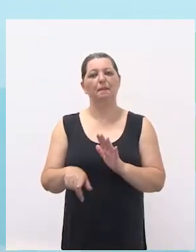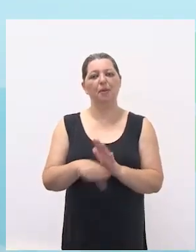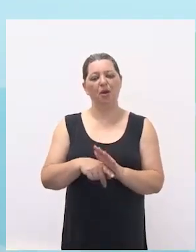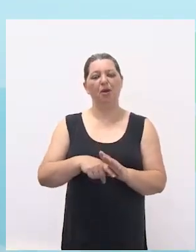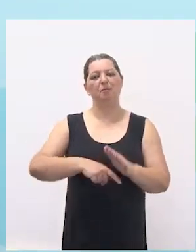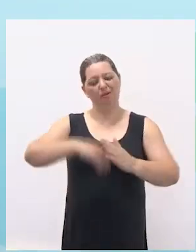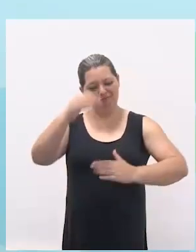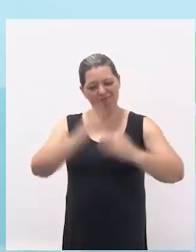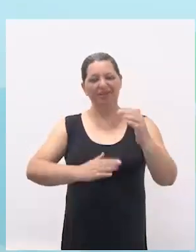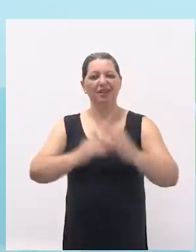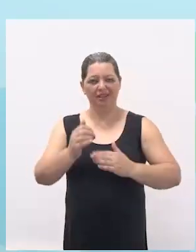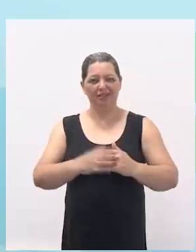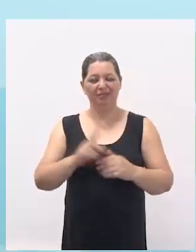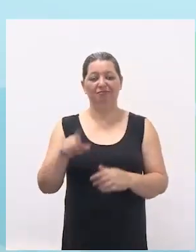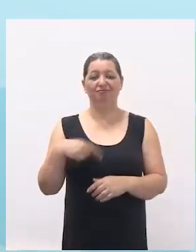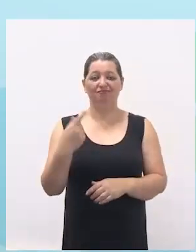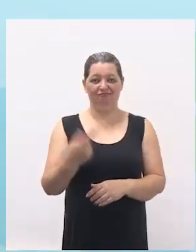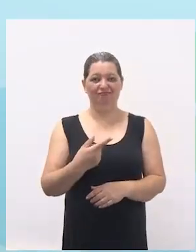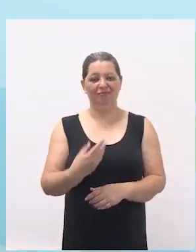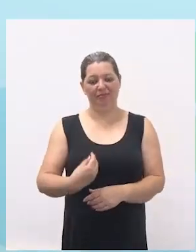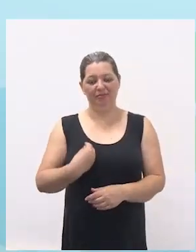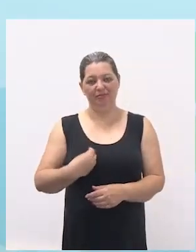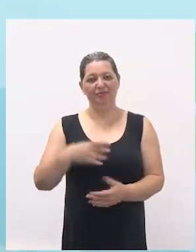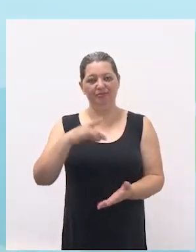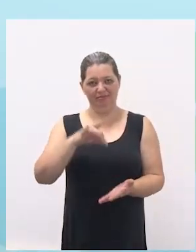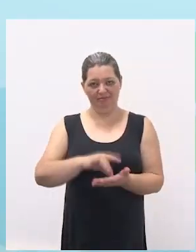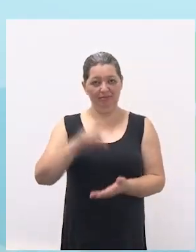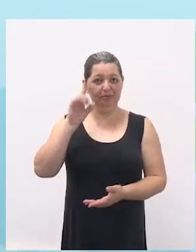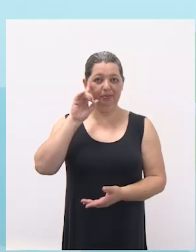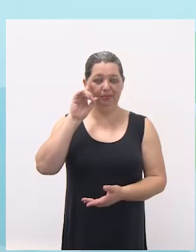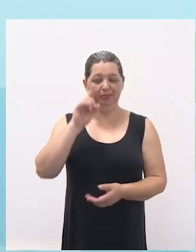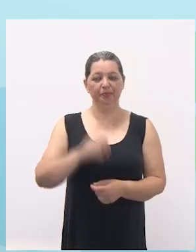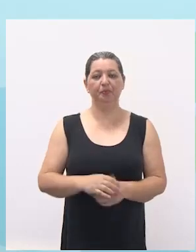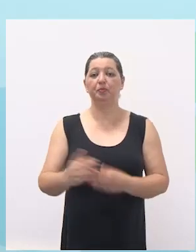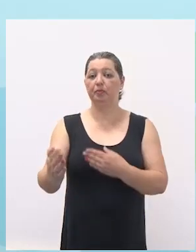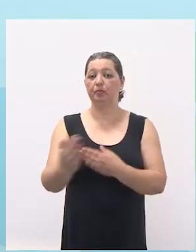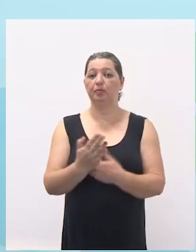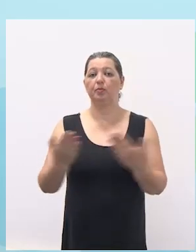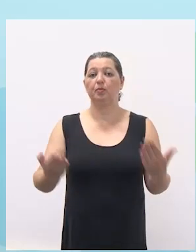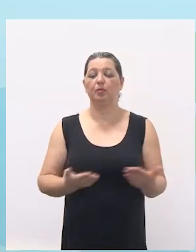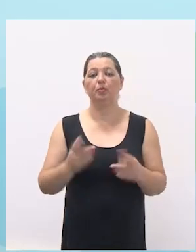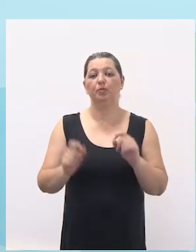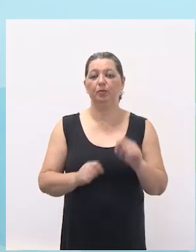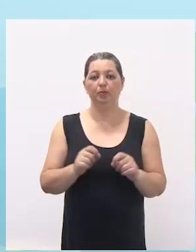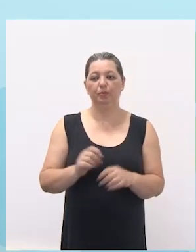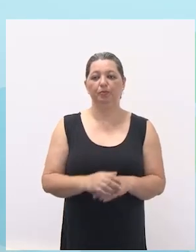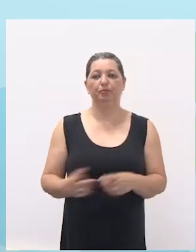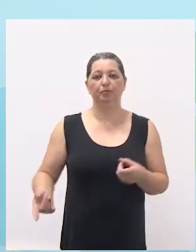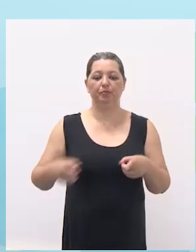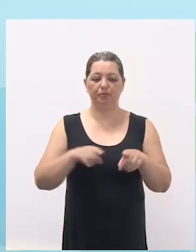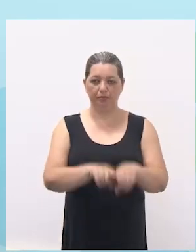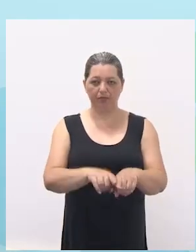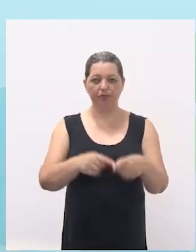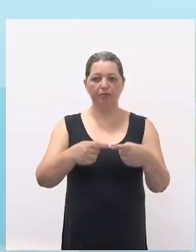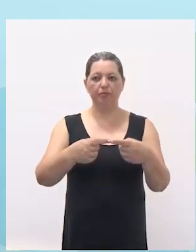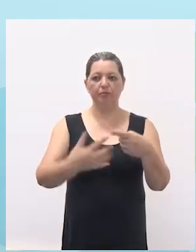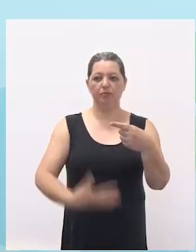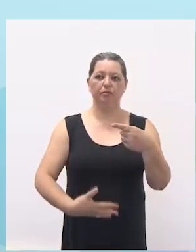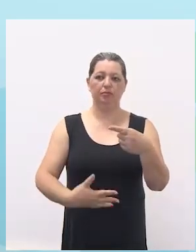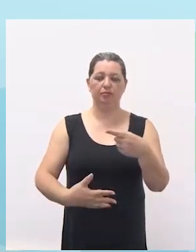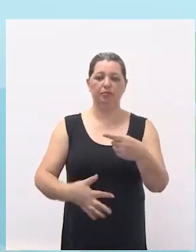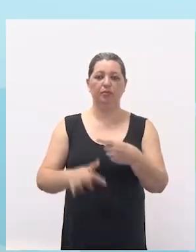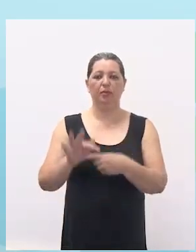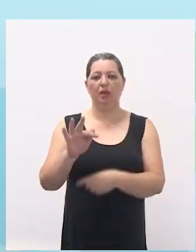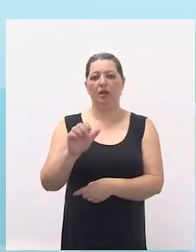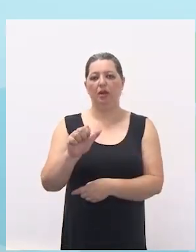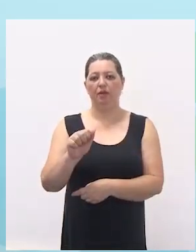nossa realidade. E também para ajudar a gente aqui hoje, né? A gente contou aí com a nossa parceria com o Google, o Fábio